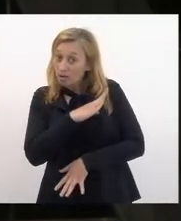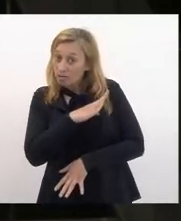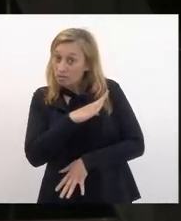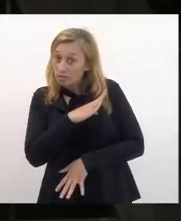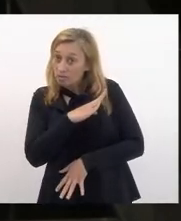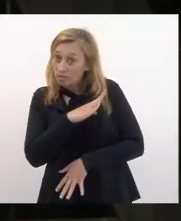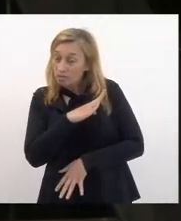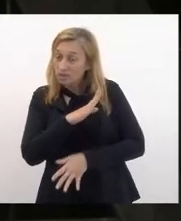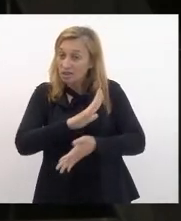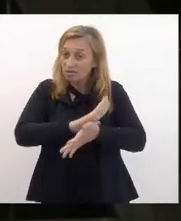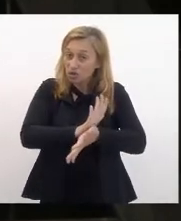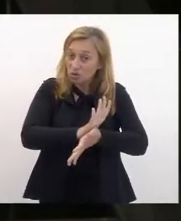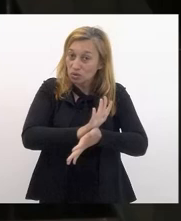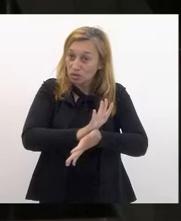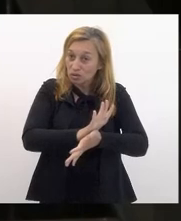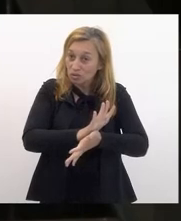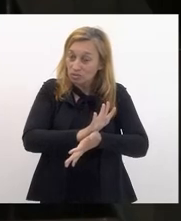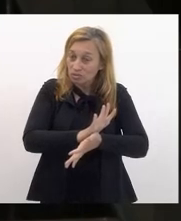serão exterminados,